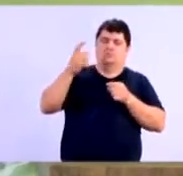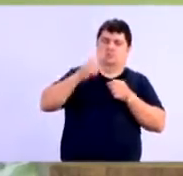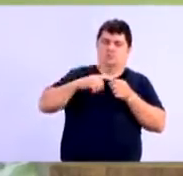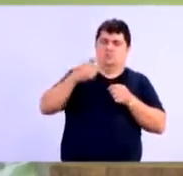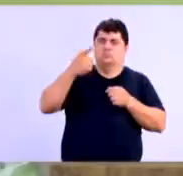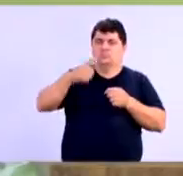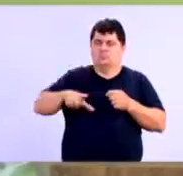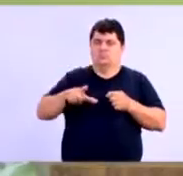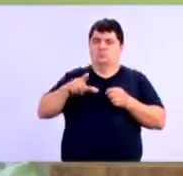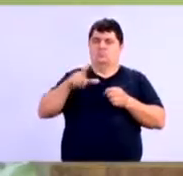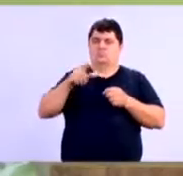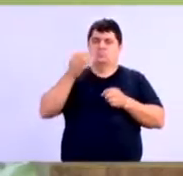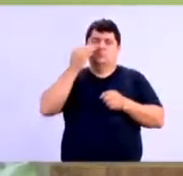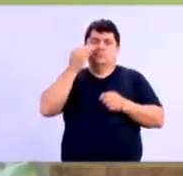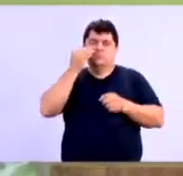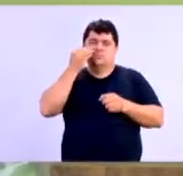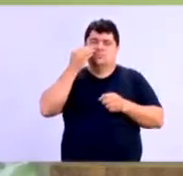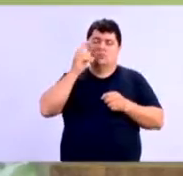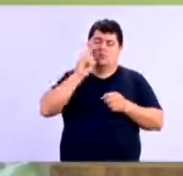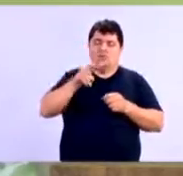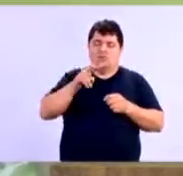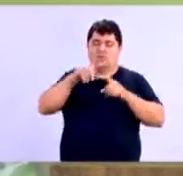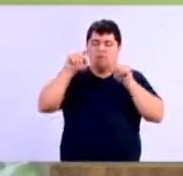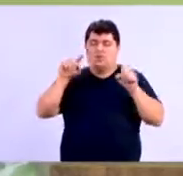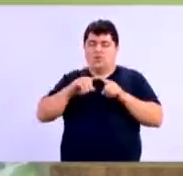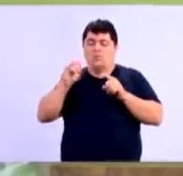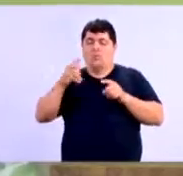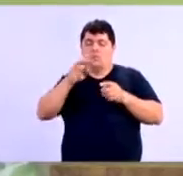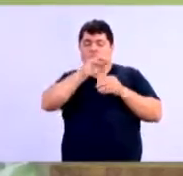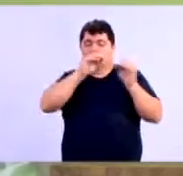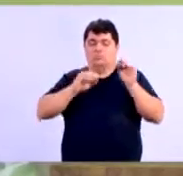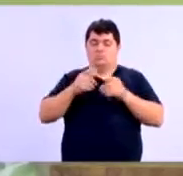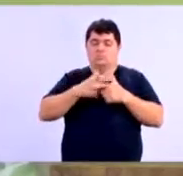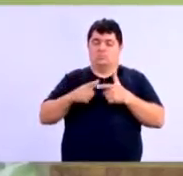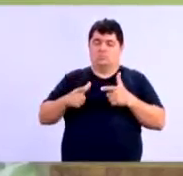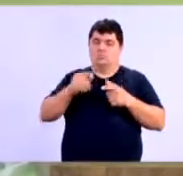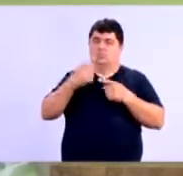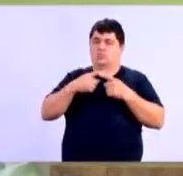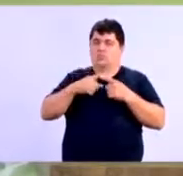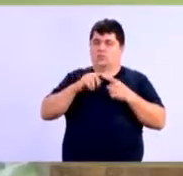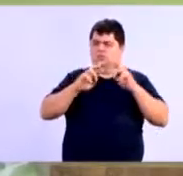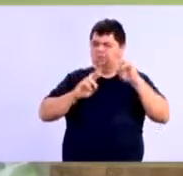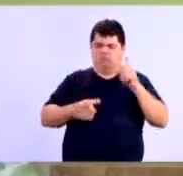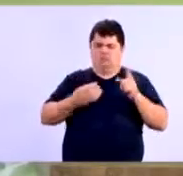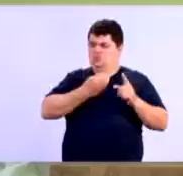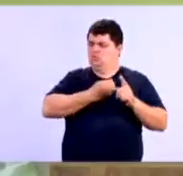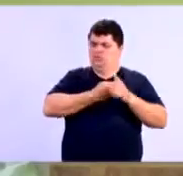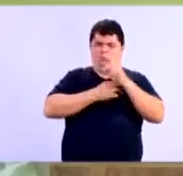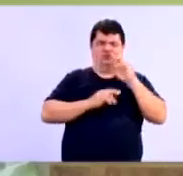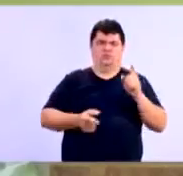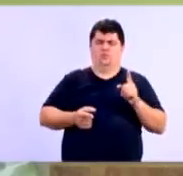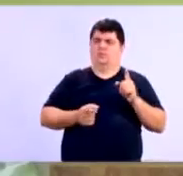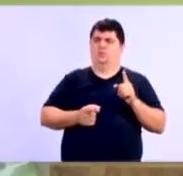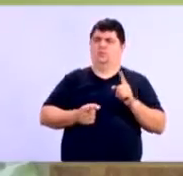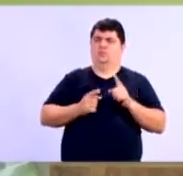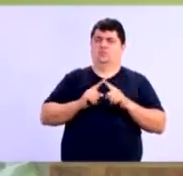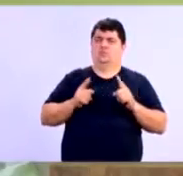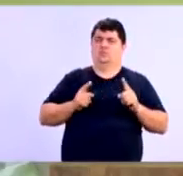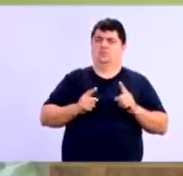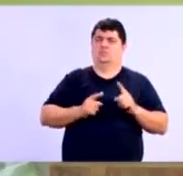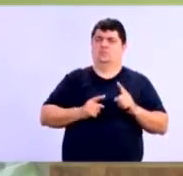verificasse o cálculo, ou se foi erro na fórmula ou se foi erro na divisão, porque realmente deu um valor bem distoante. No